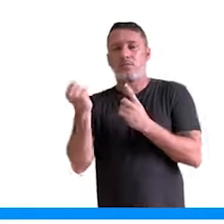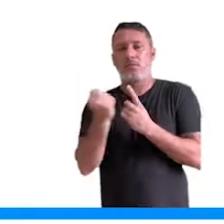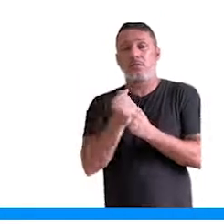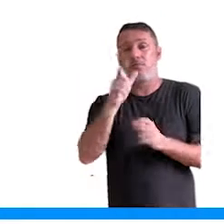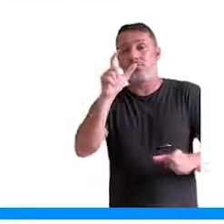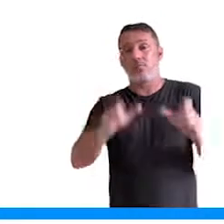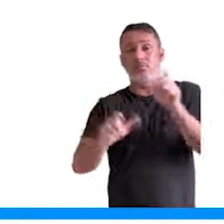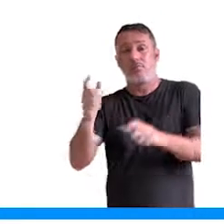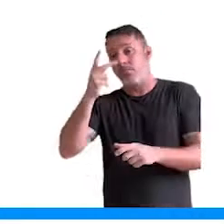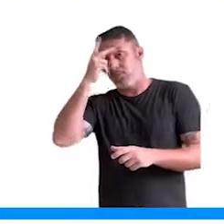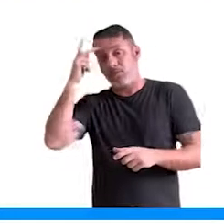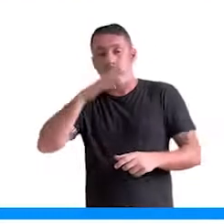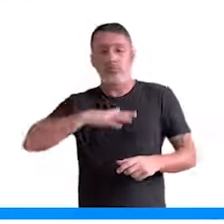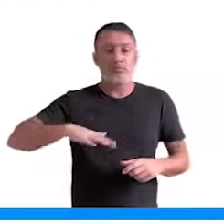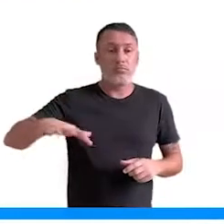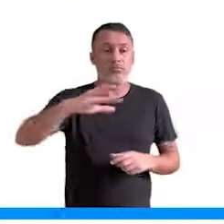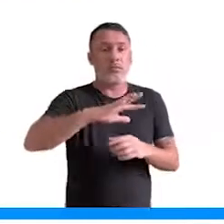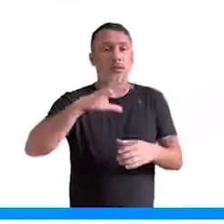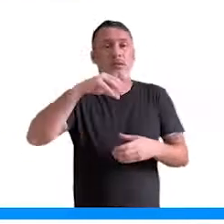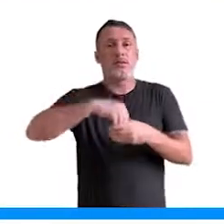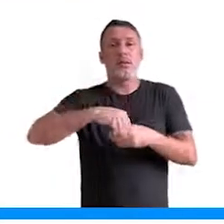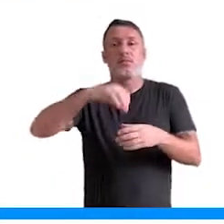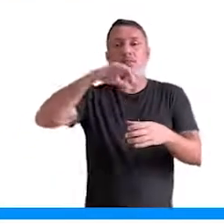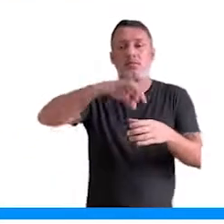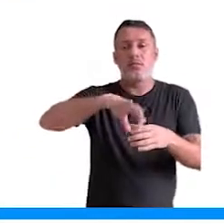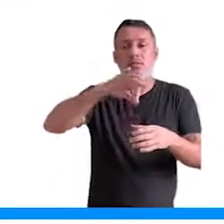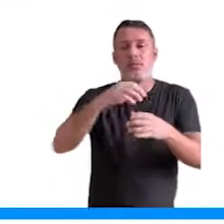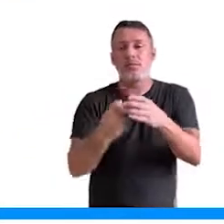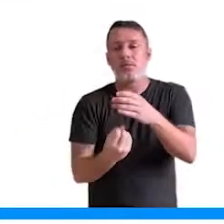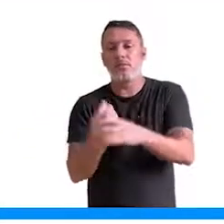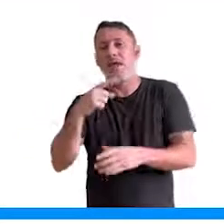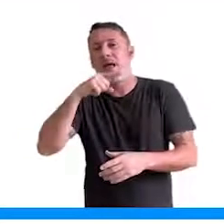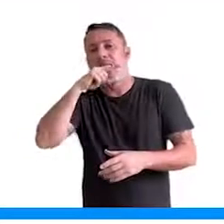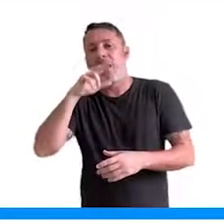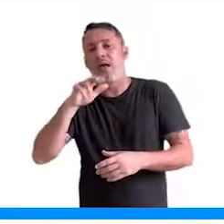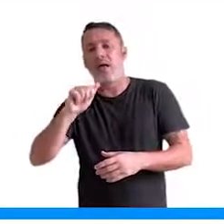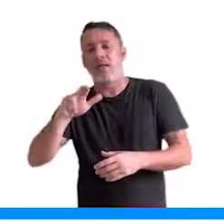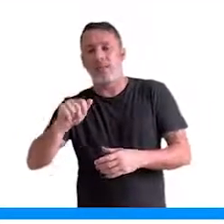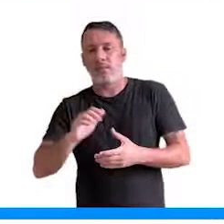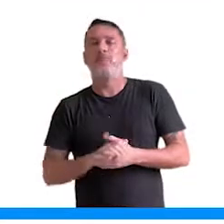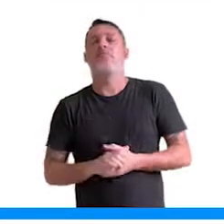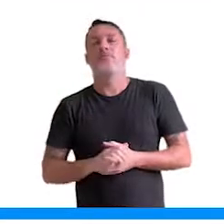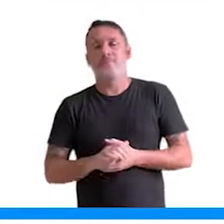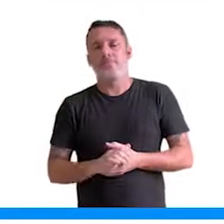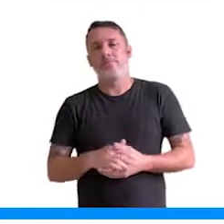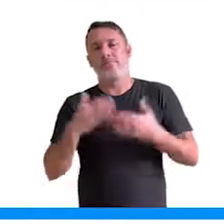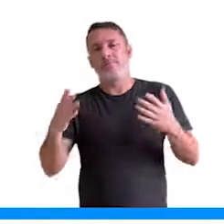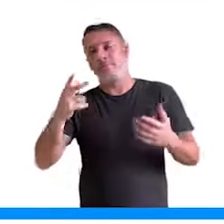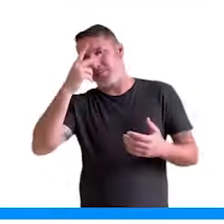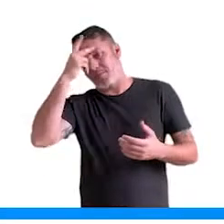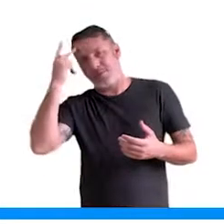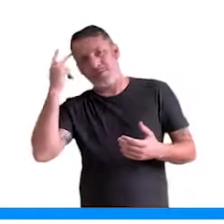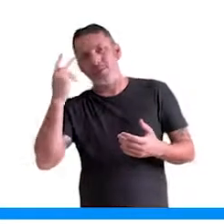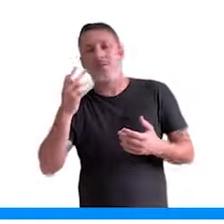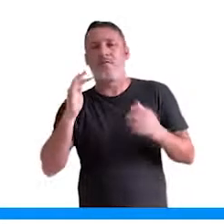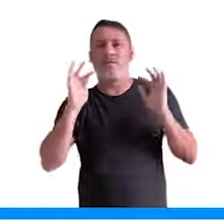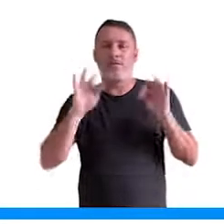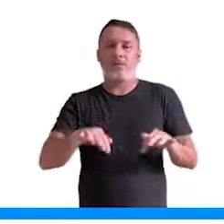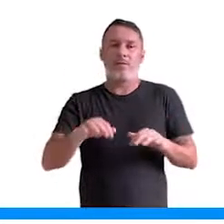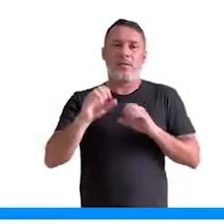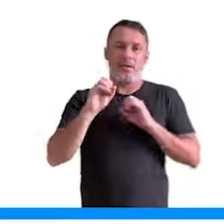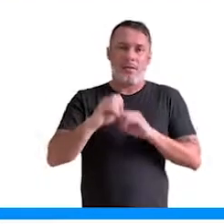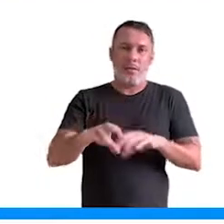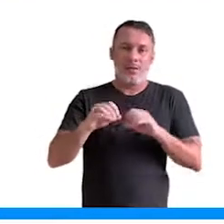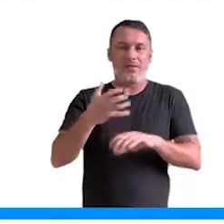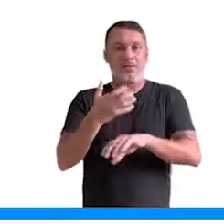relações sociais dos indivíduos que vivem do plantio da cana-de-açúcar. Bueno, guapos y guapas, terminamos